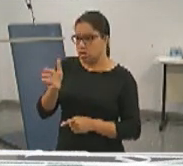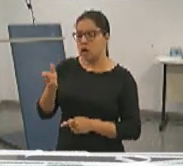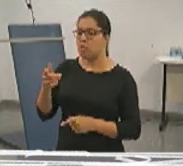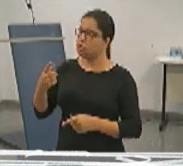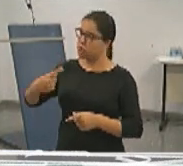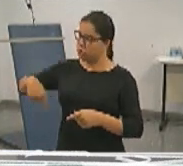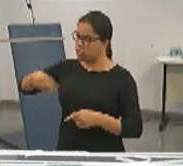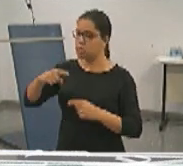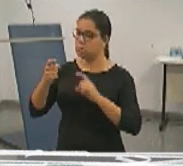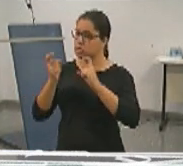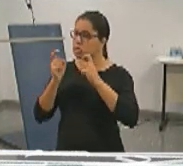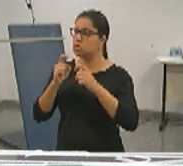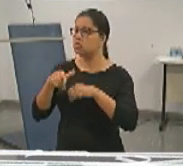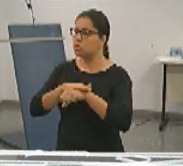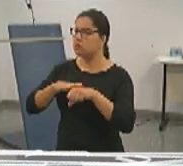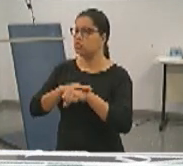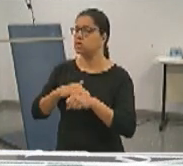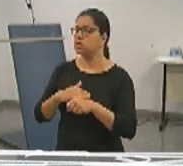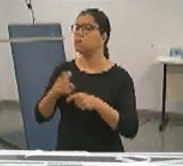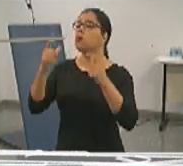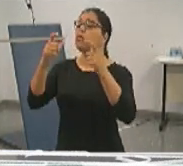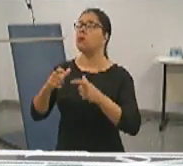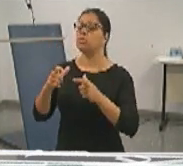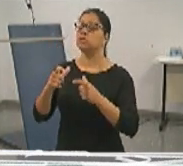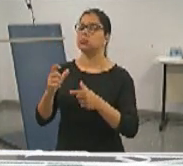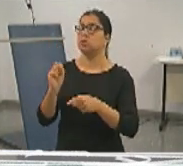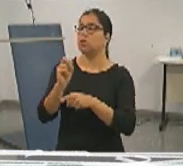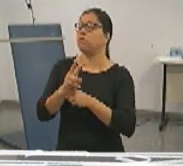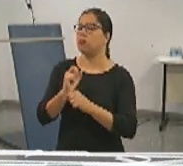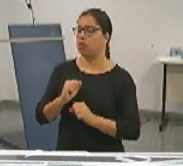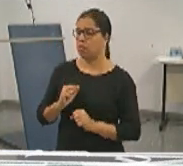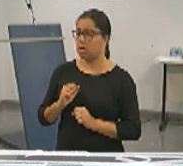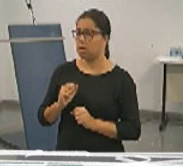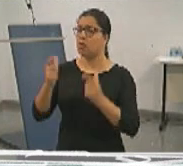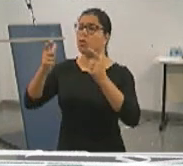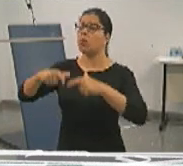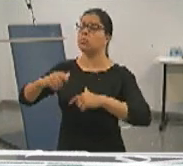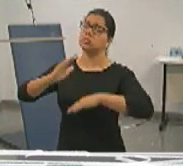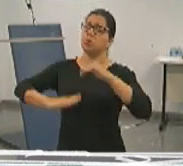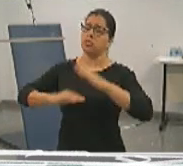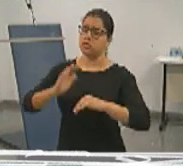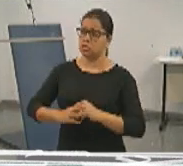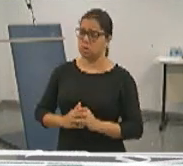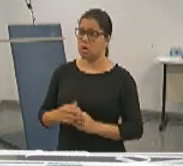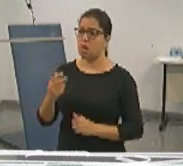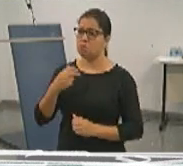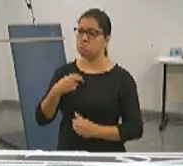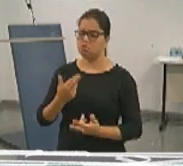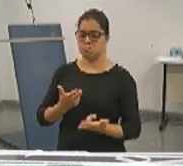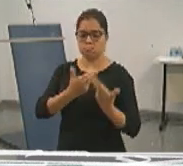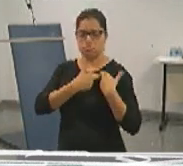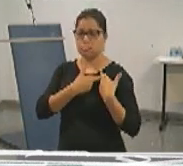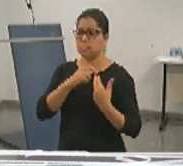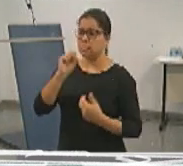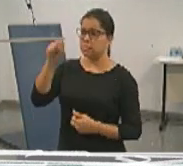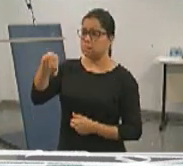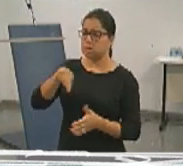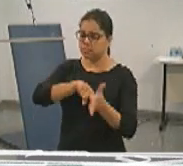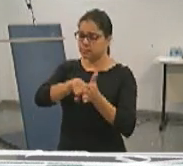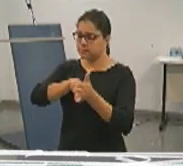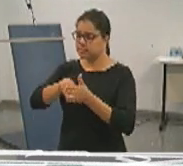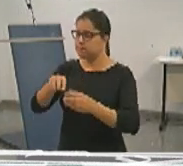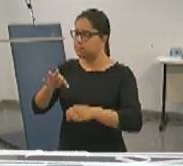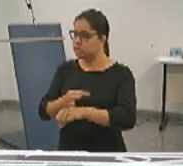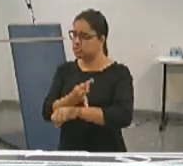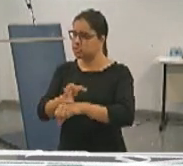ver para onde foram essas vagas e essas pessoas. Então, o nosso compromisso é fazer a análise desses técnicos, né,